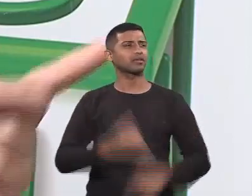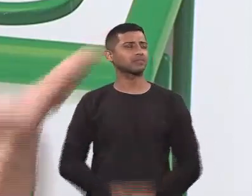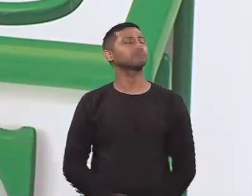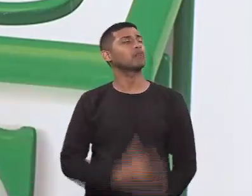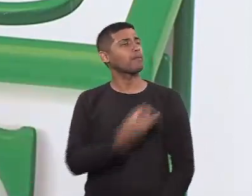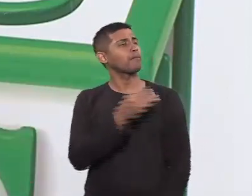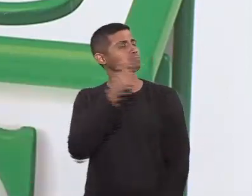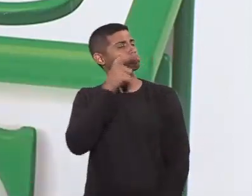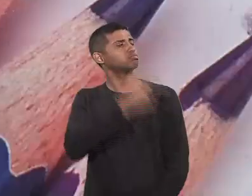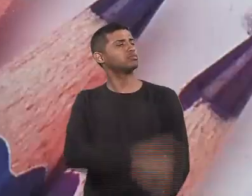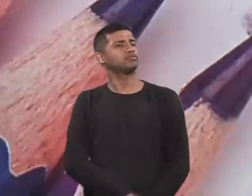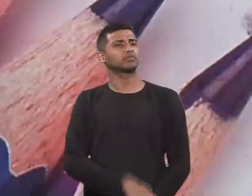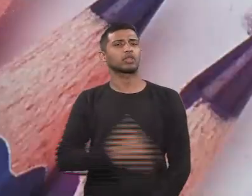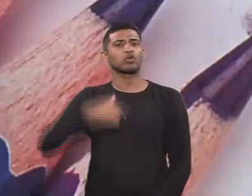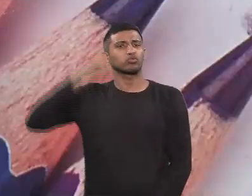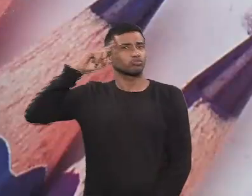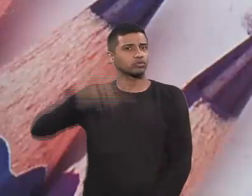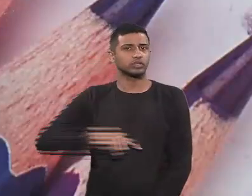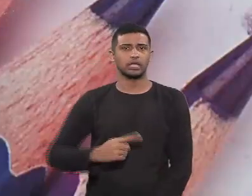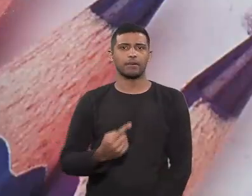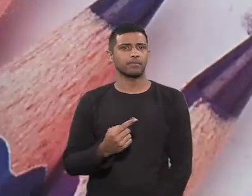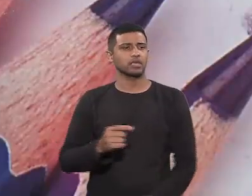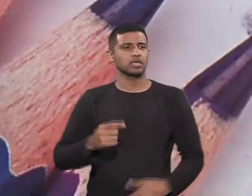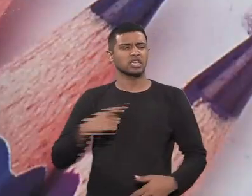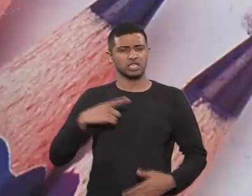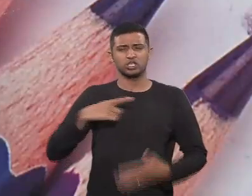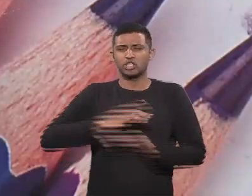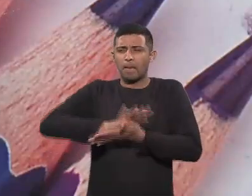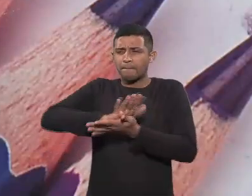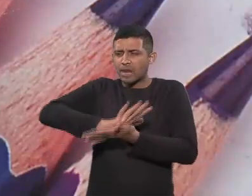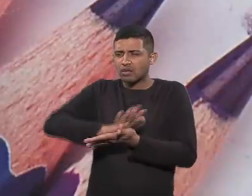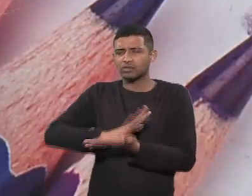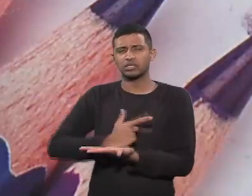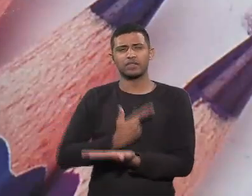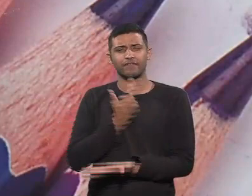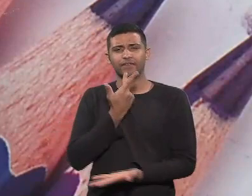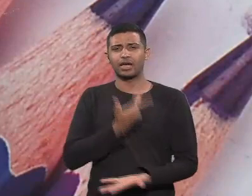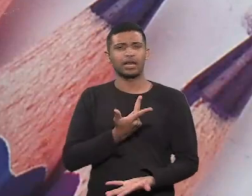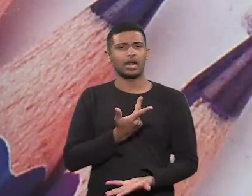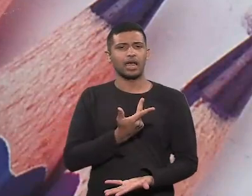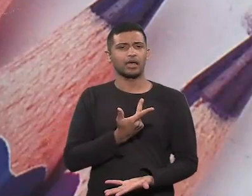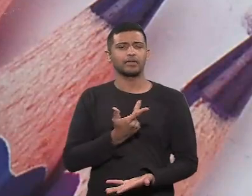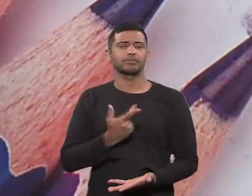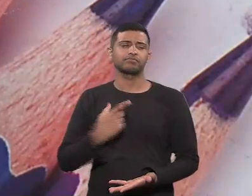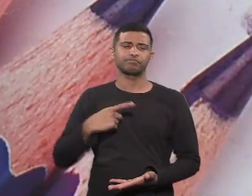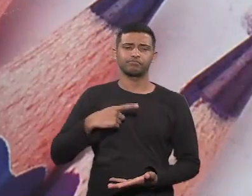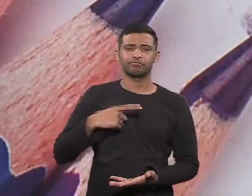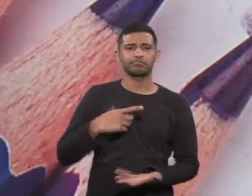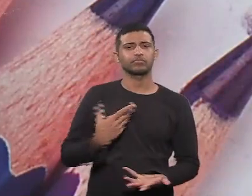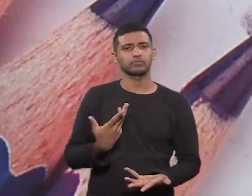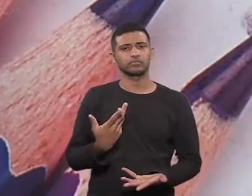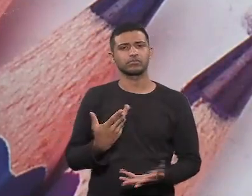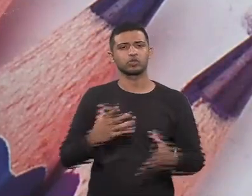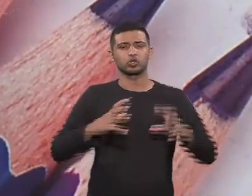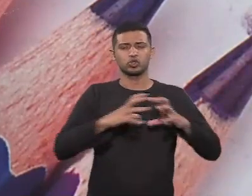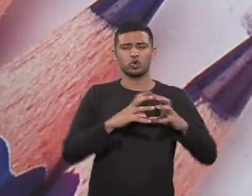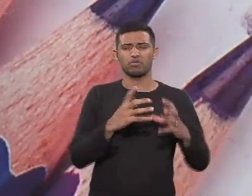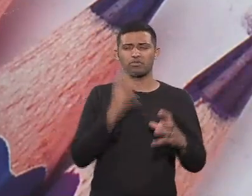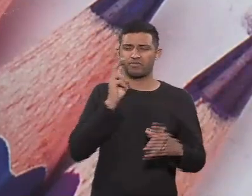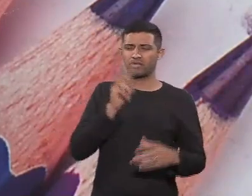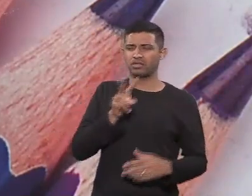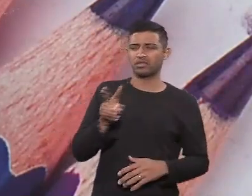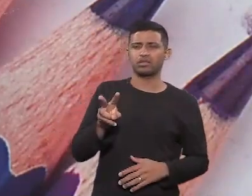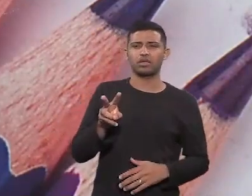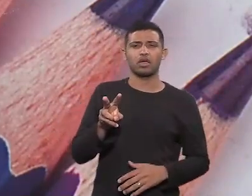Isso é muito interessante. Eu não sabia que havia esse preconceito, tanto da parte, né, dos